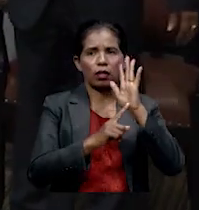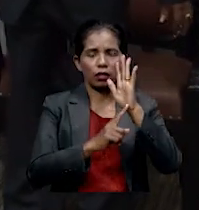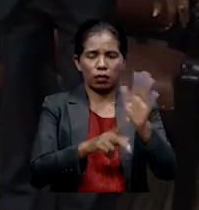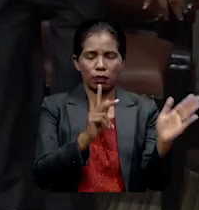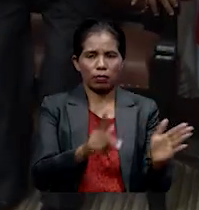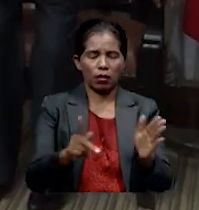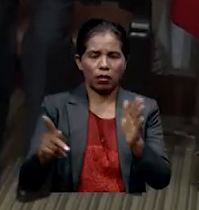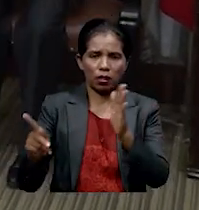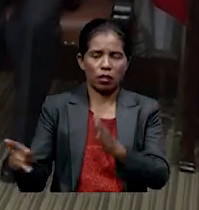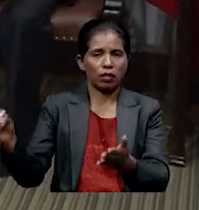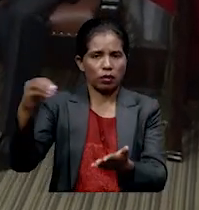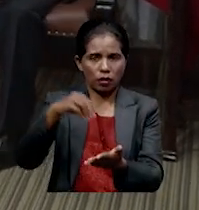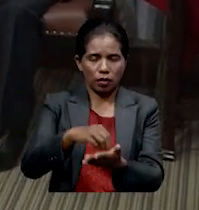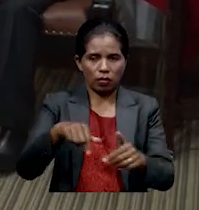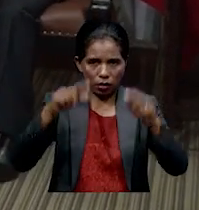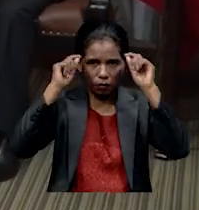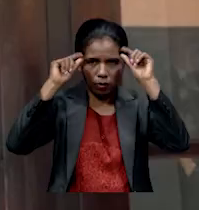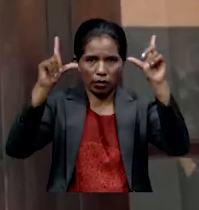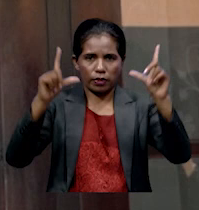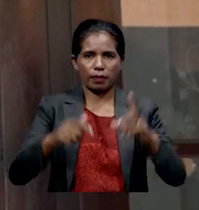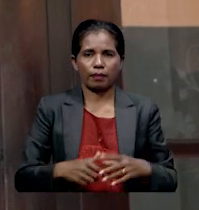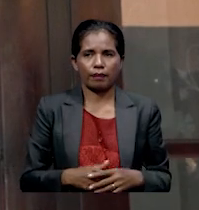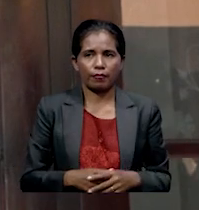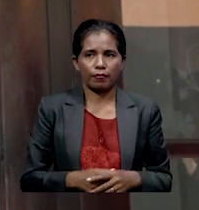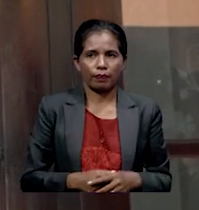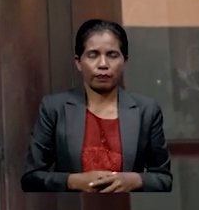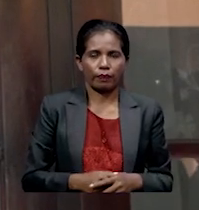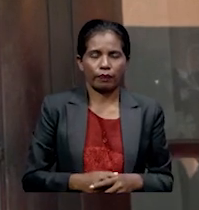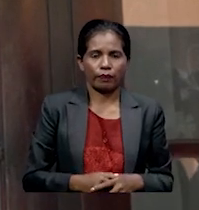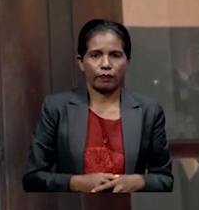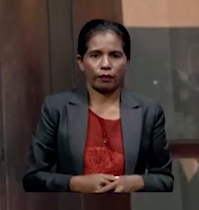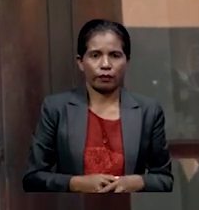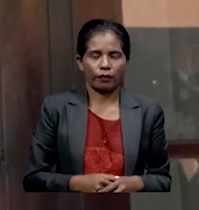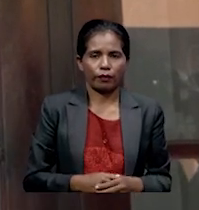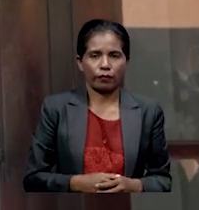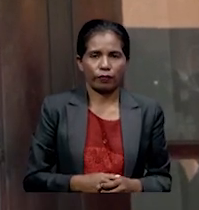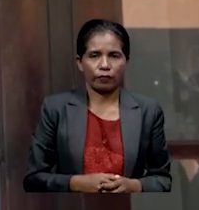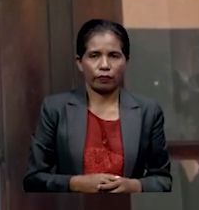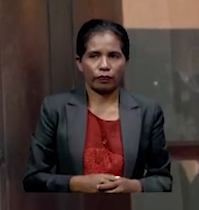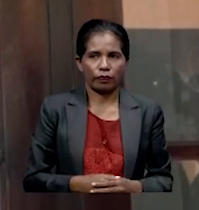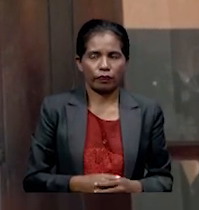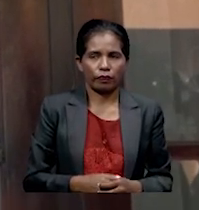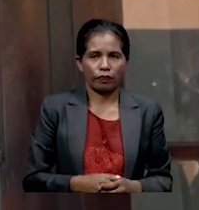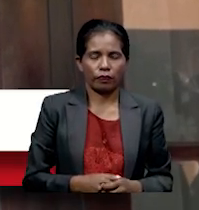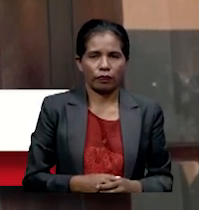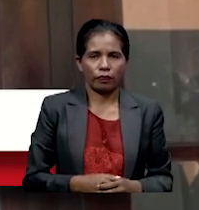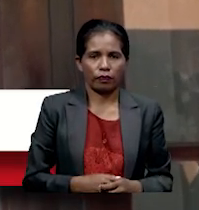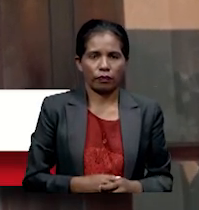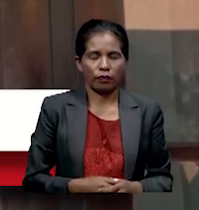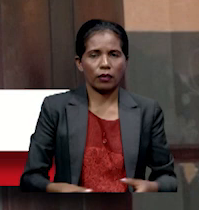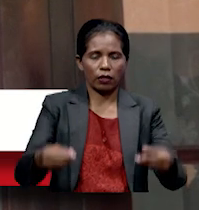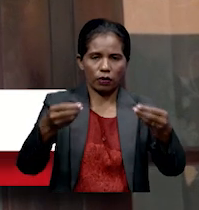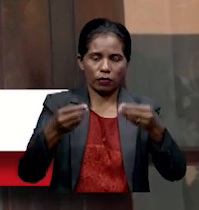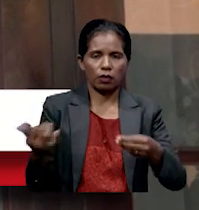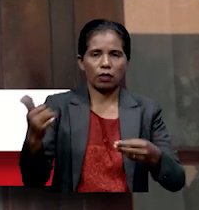de investimento mais Timor-Leste. Further on to that, to 100,000 new jobs. Em qualquer altura, a necessidade oferece dunia,